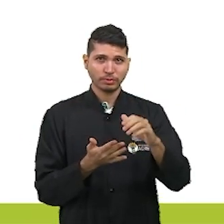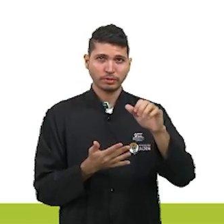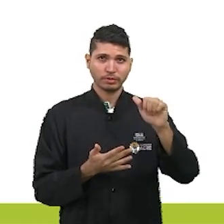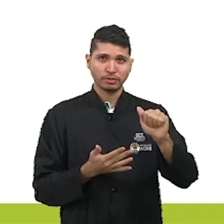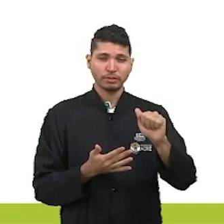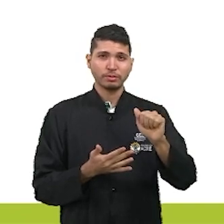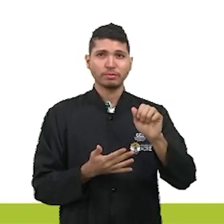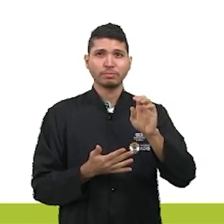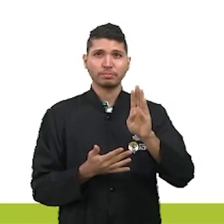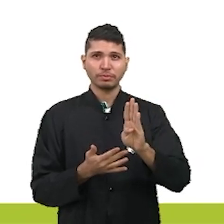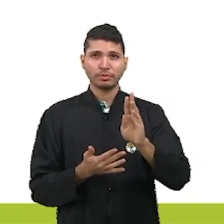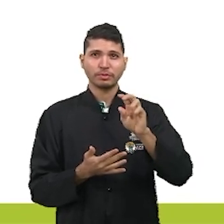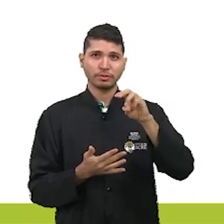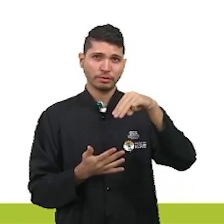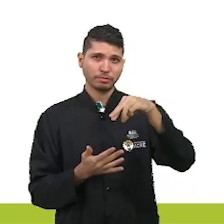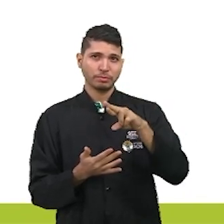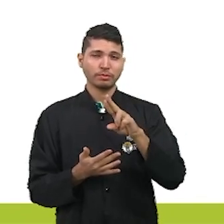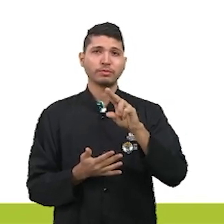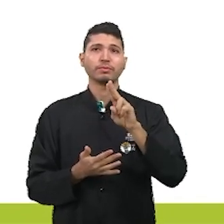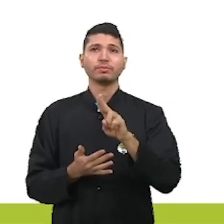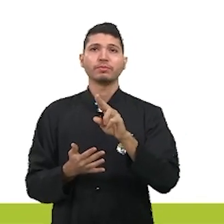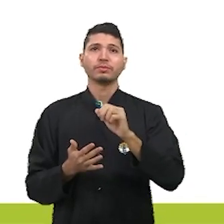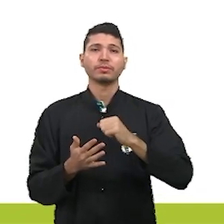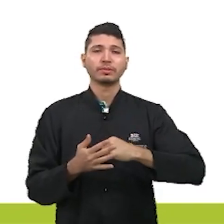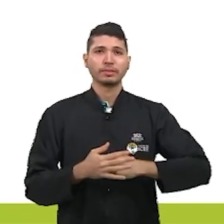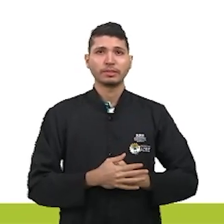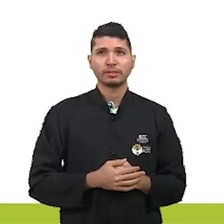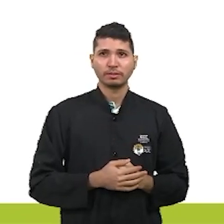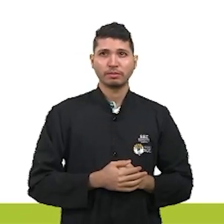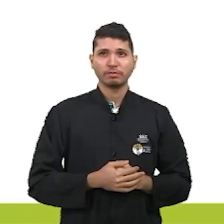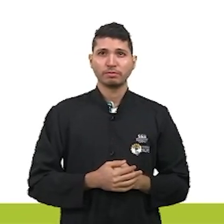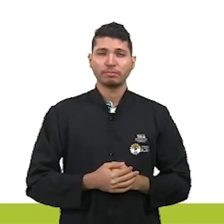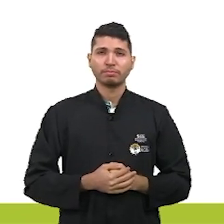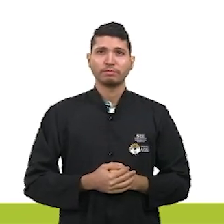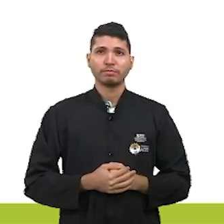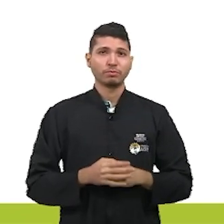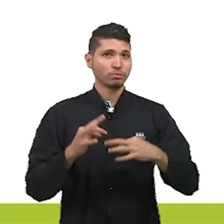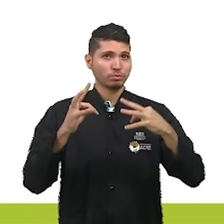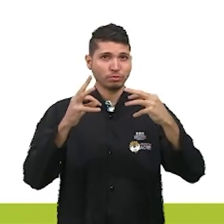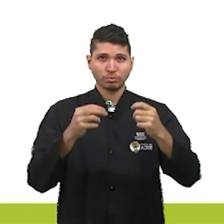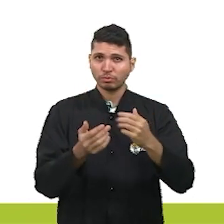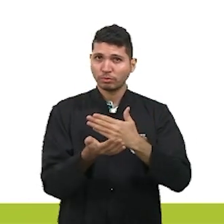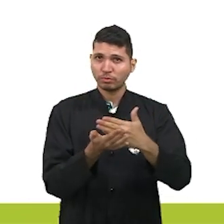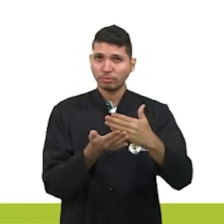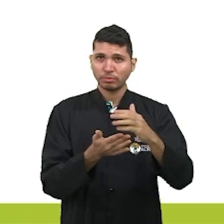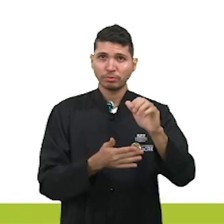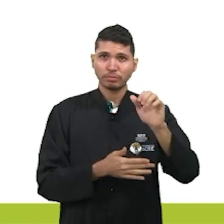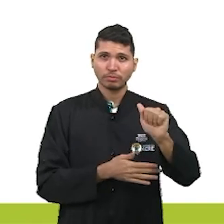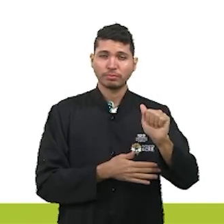é justamente um desses anagramas possíveis. Então, de novo, todas que começam com A.